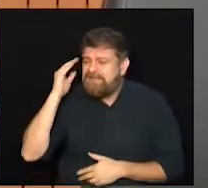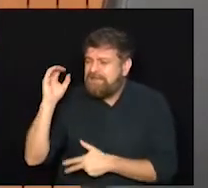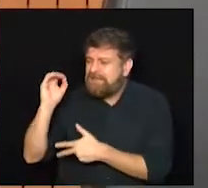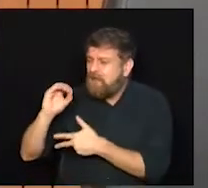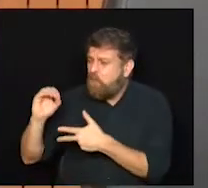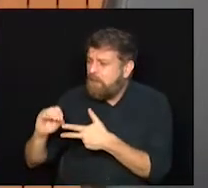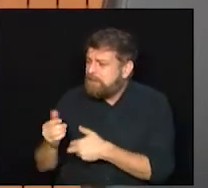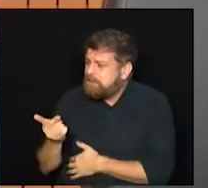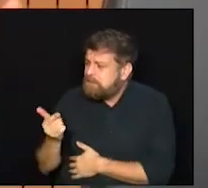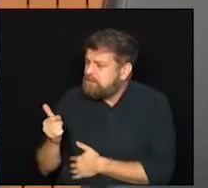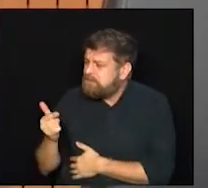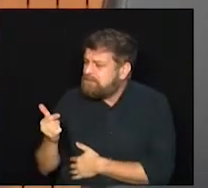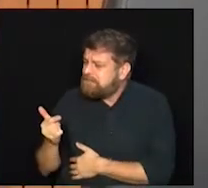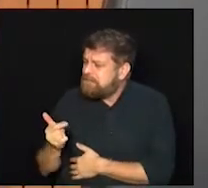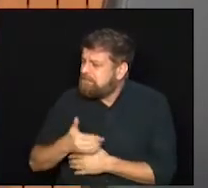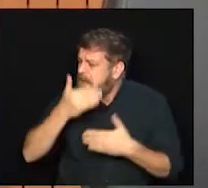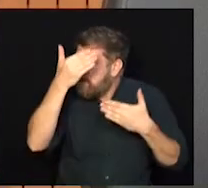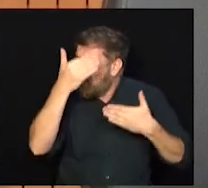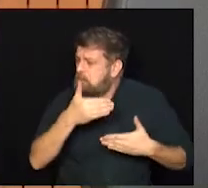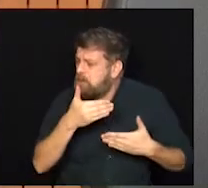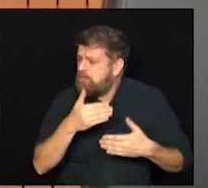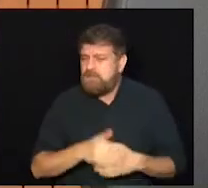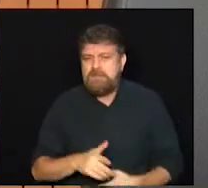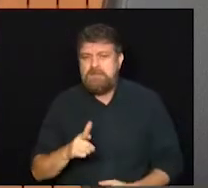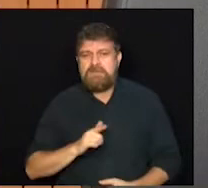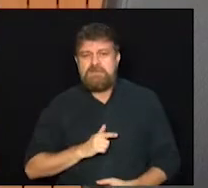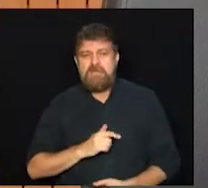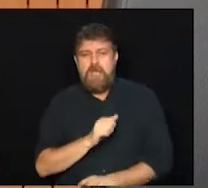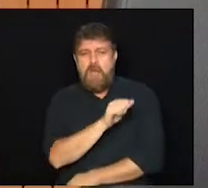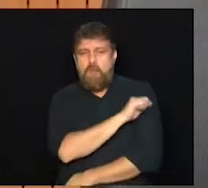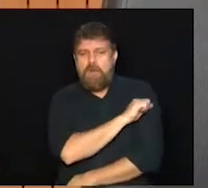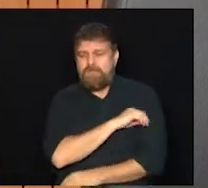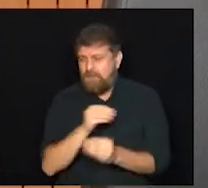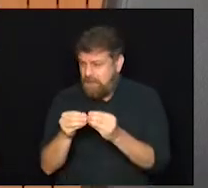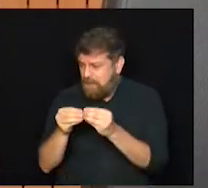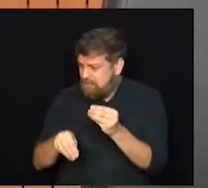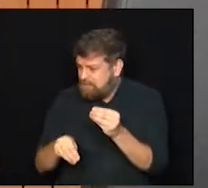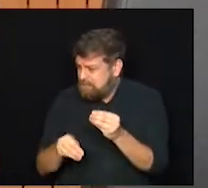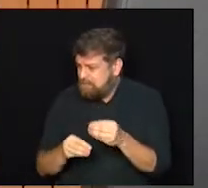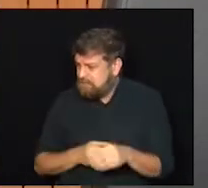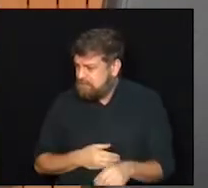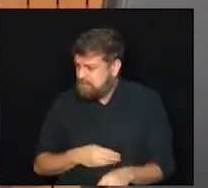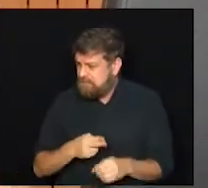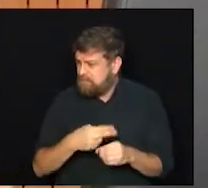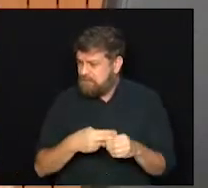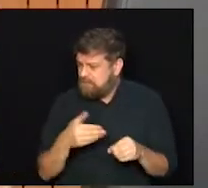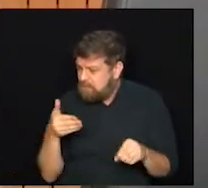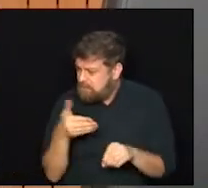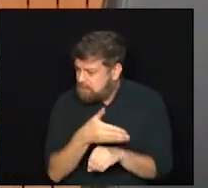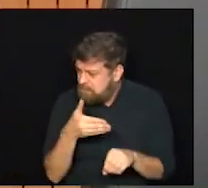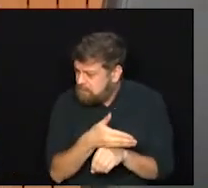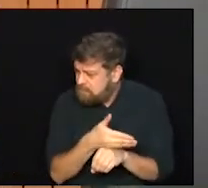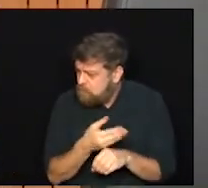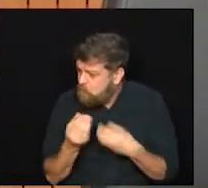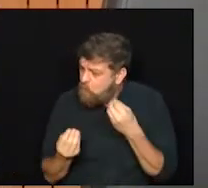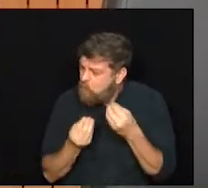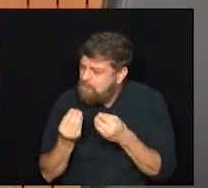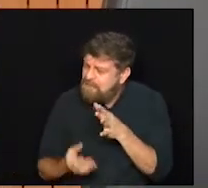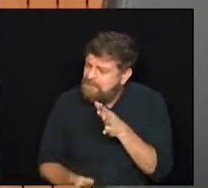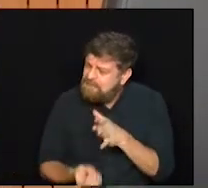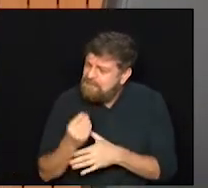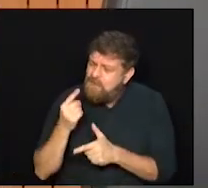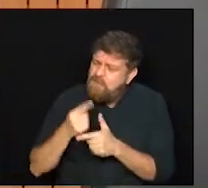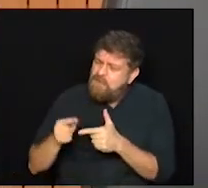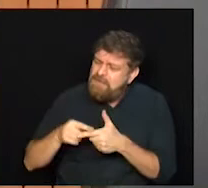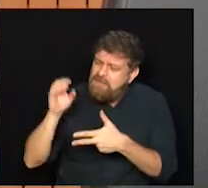assim, aqueles alunos que iam fazer Enem, eles ficaram prejudicados e não ingressaram, é só para esclarecer